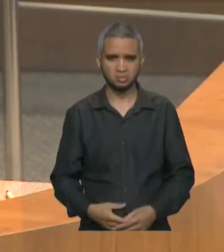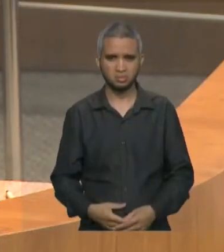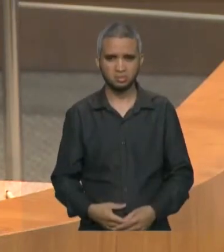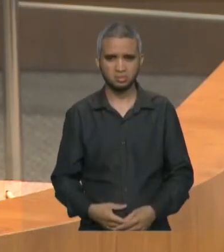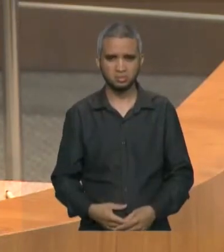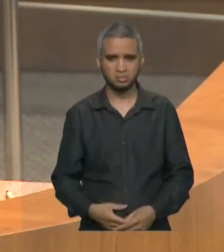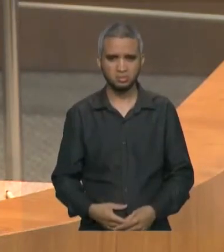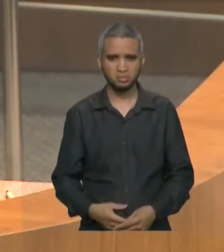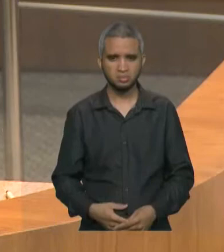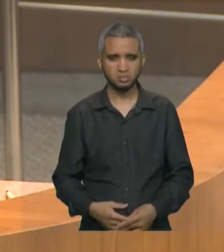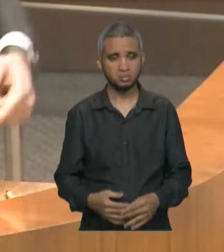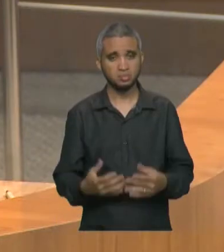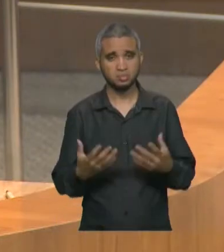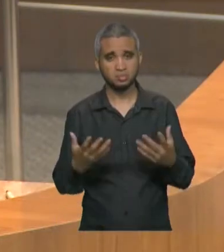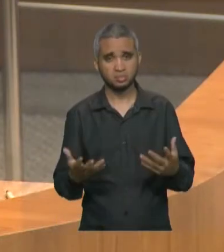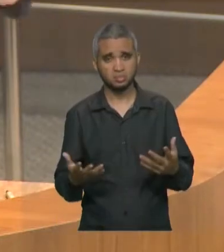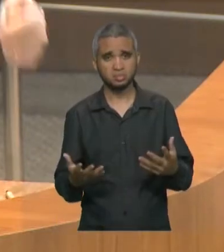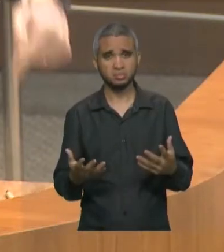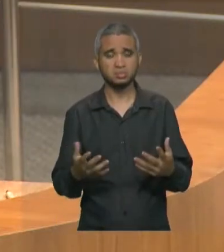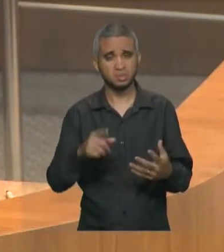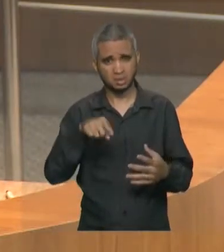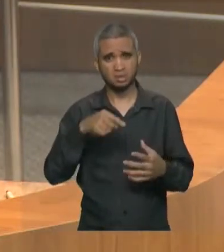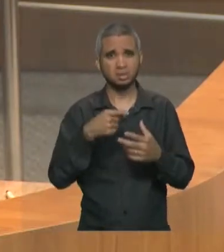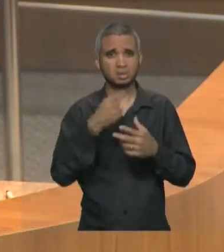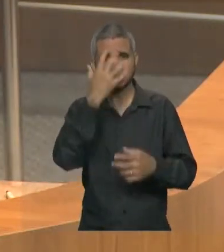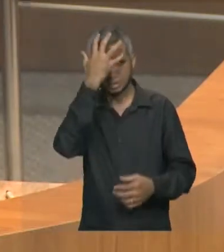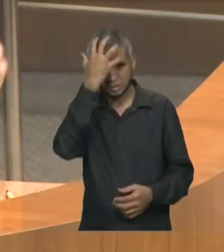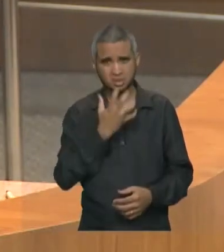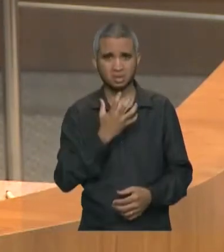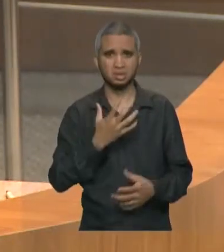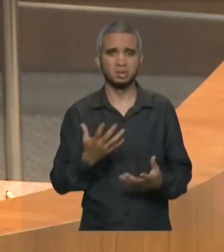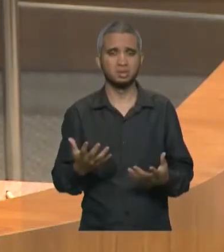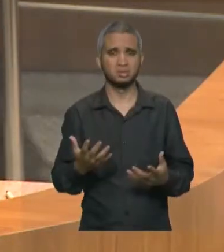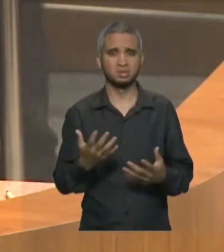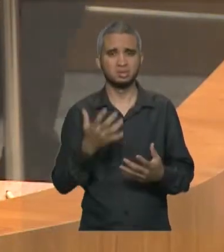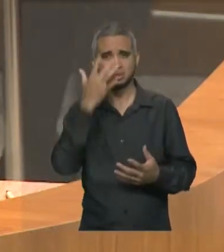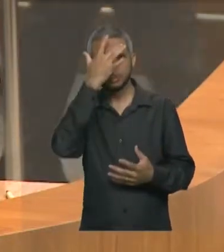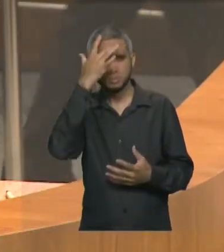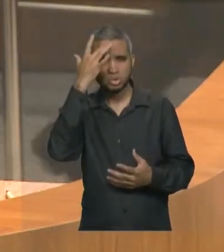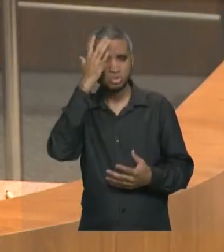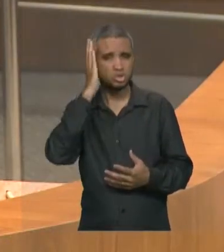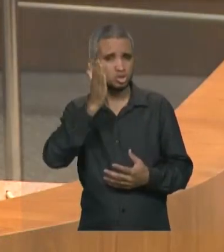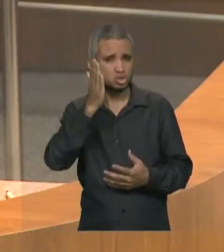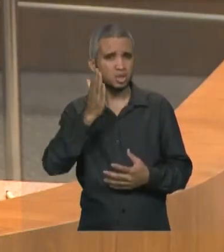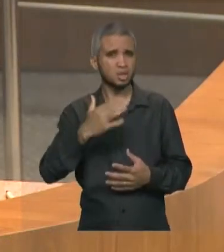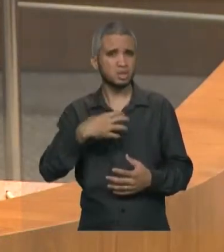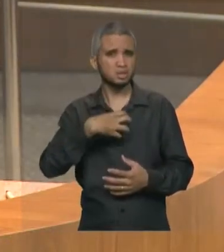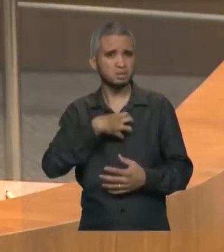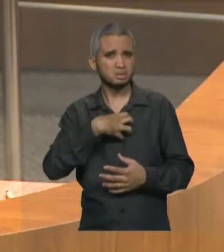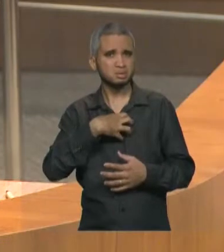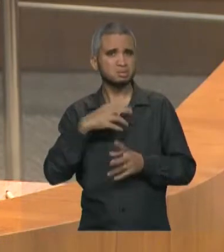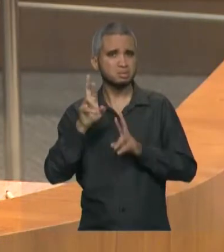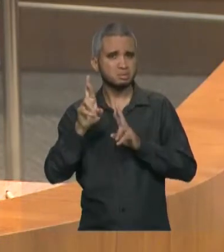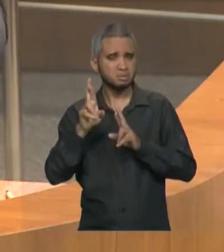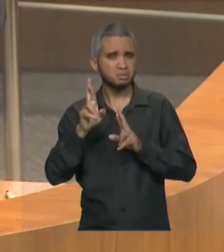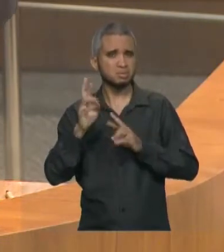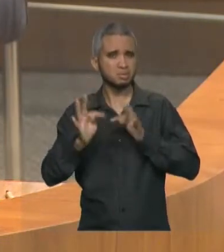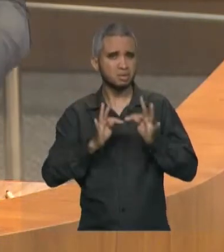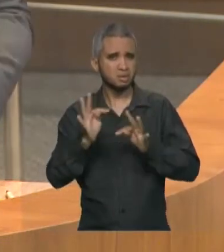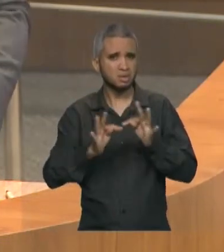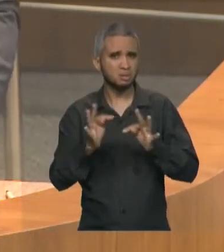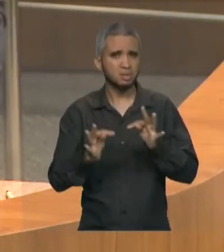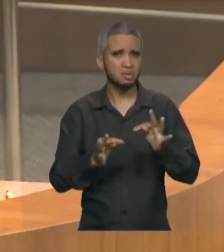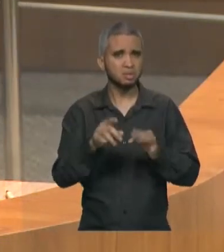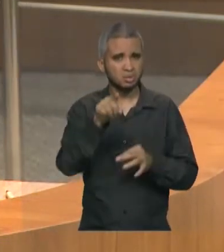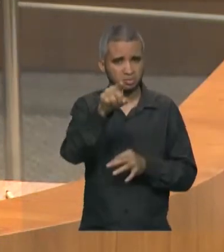Então, isso é coisa seríssima para aqueles que já passaram por isso. E se Vossa Excelência, se Deus quiser, nunca vai passar por uma situação como essa, se